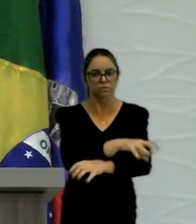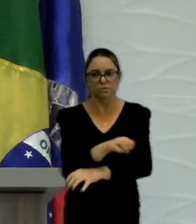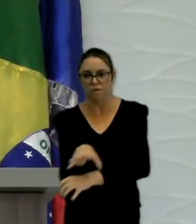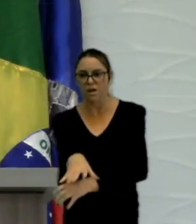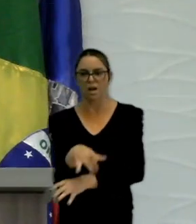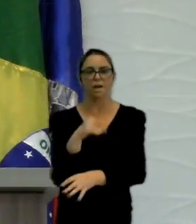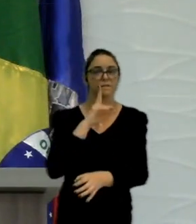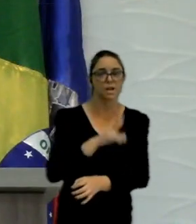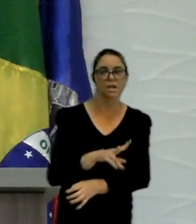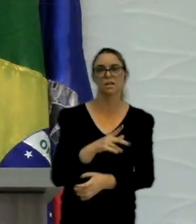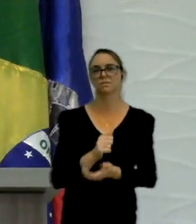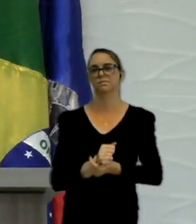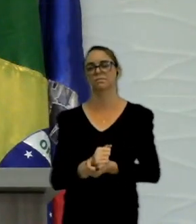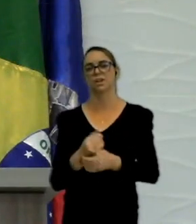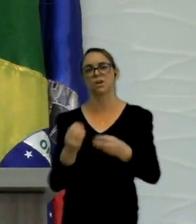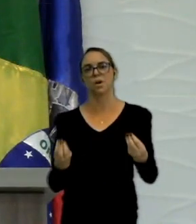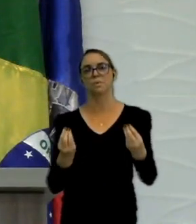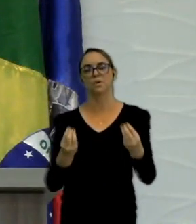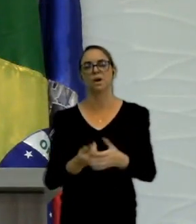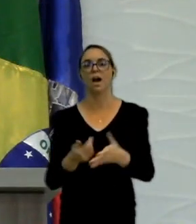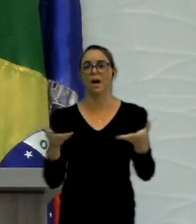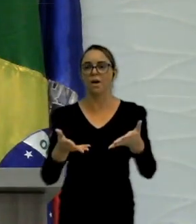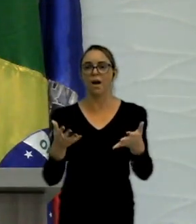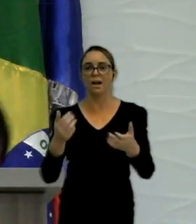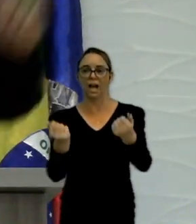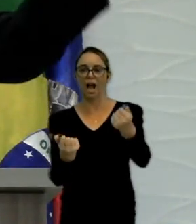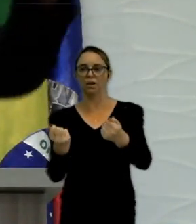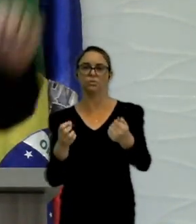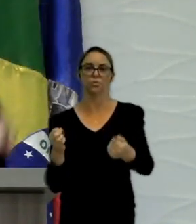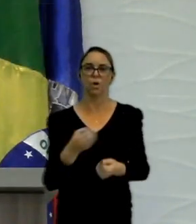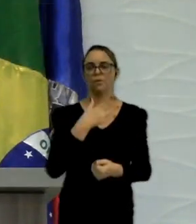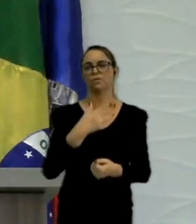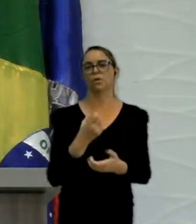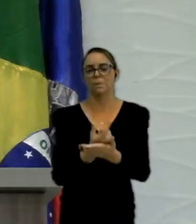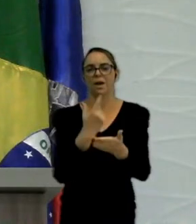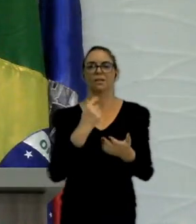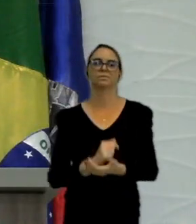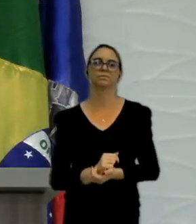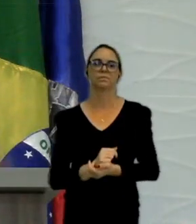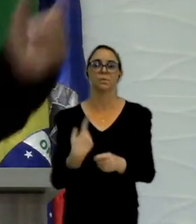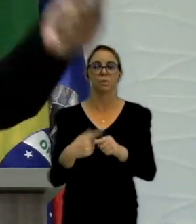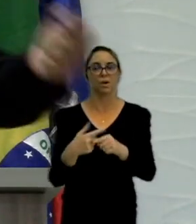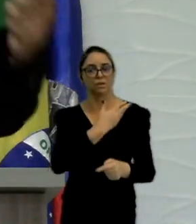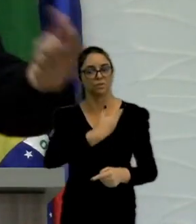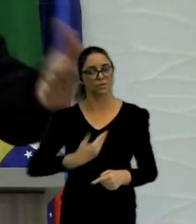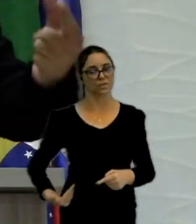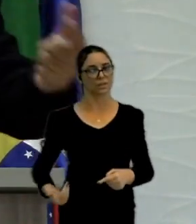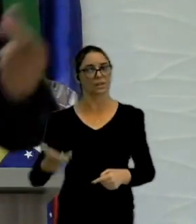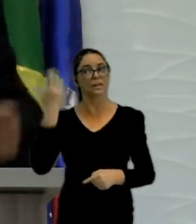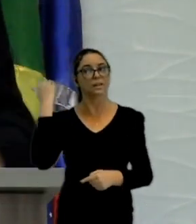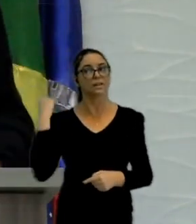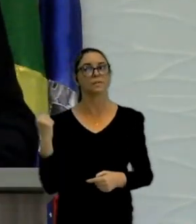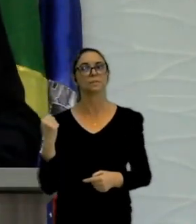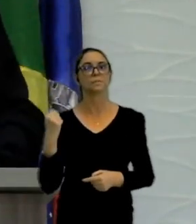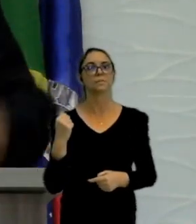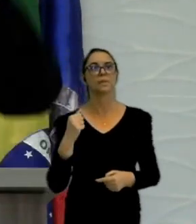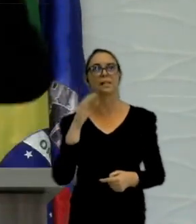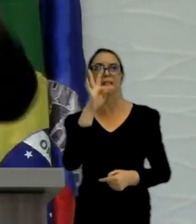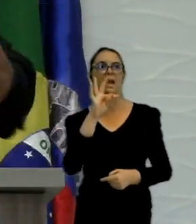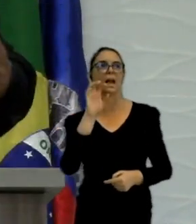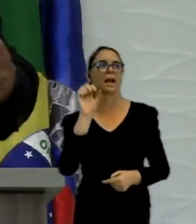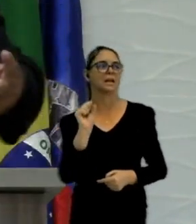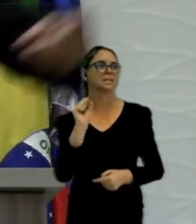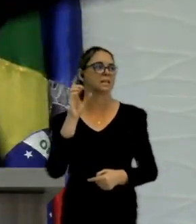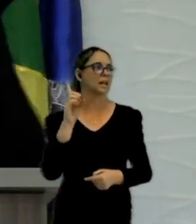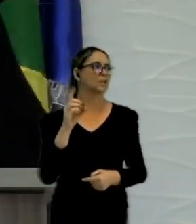vezes. E está aí, pedindo agora para comprar outro carro, onde ficou da gestão anterior. Deixamos transporte de TFD novos,